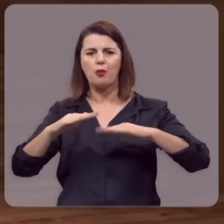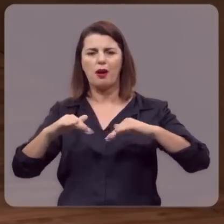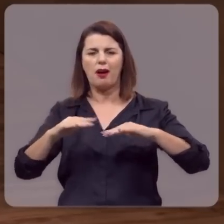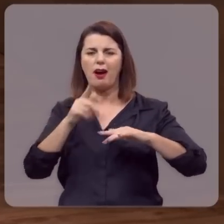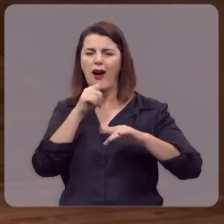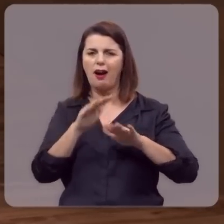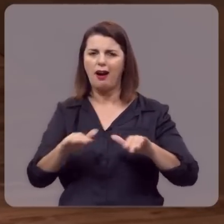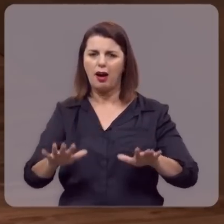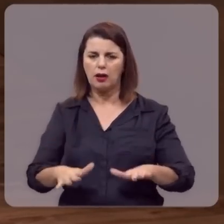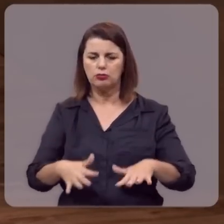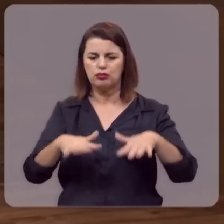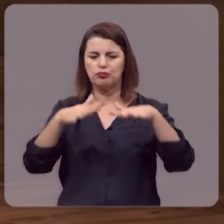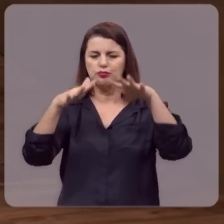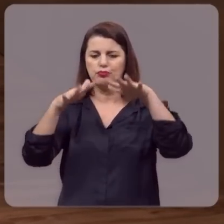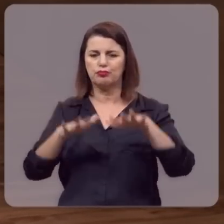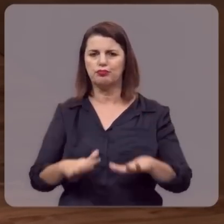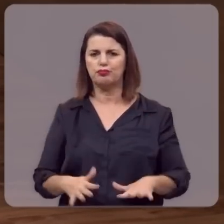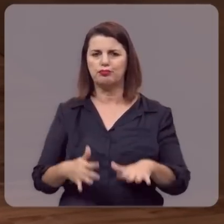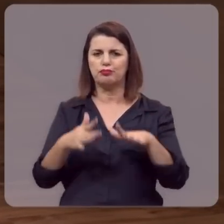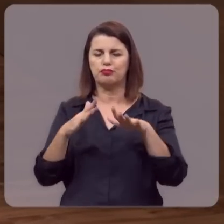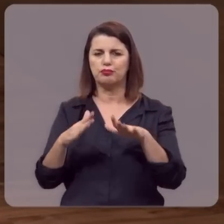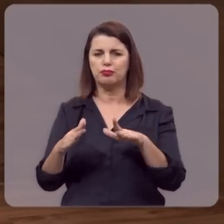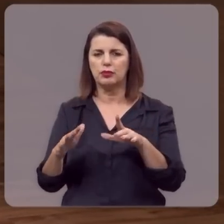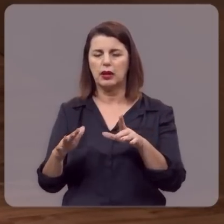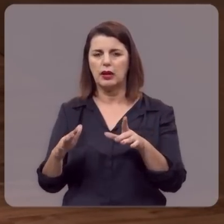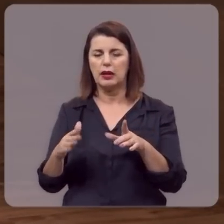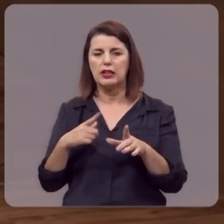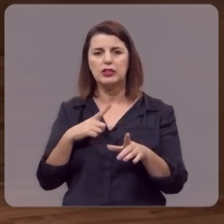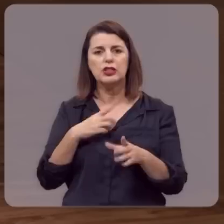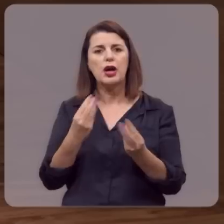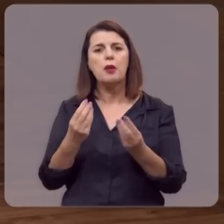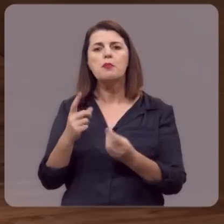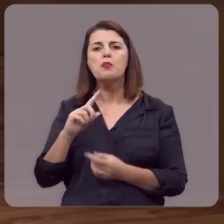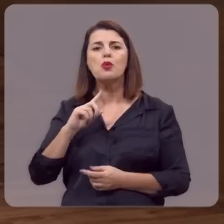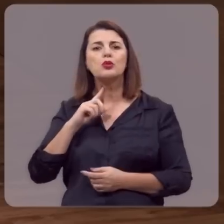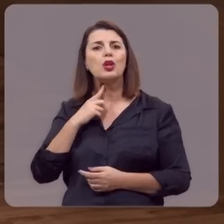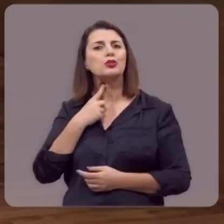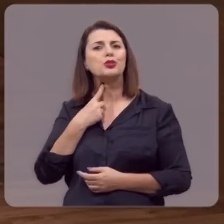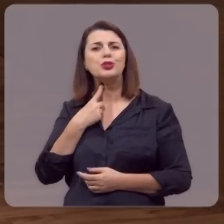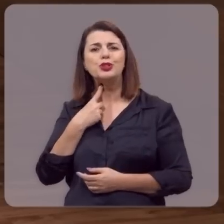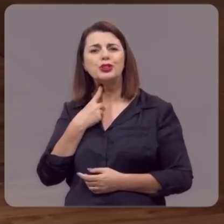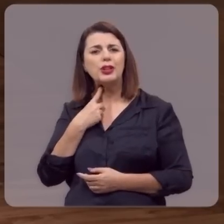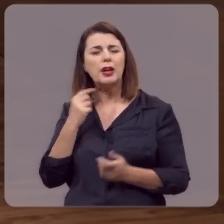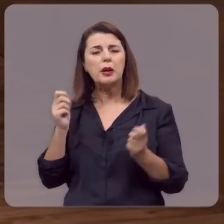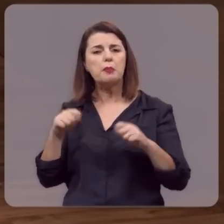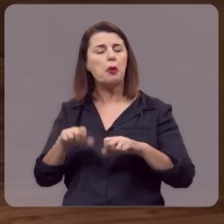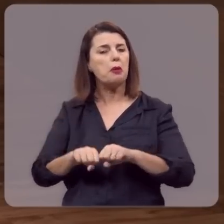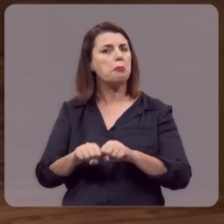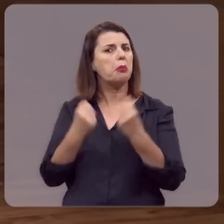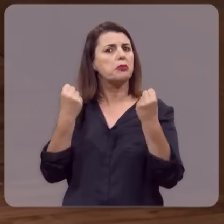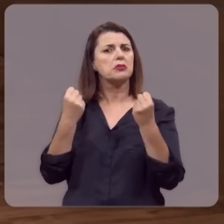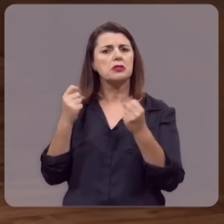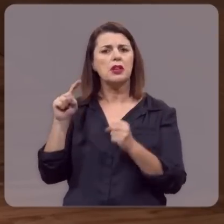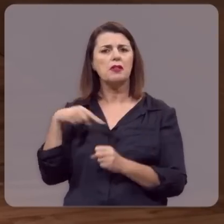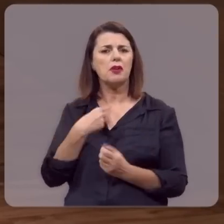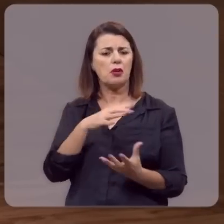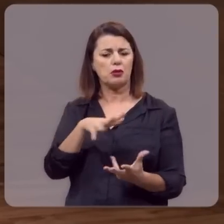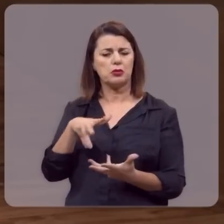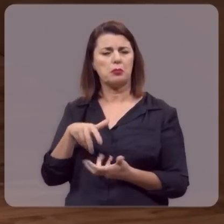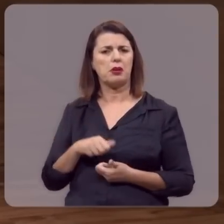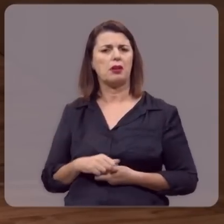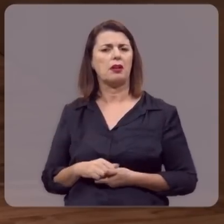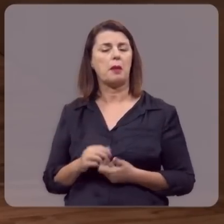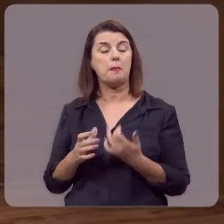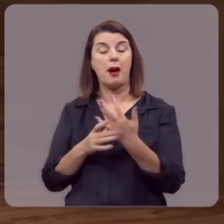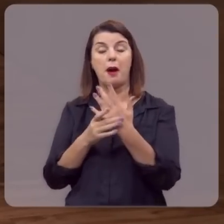de lixo e a vida seria impossível no nosso planeta. Não foi o acaso, nem uma explosão que deixou a Lua na sua órbita. Foram